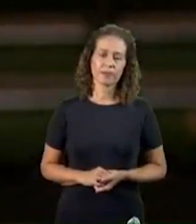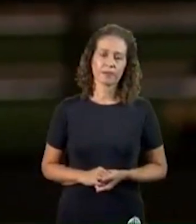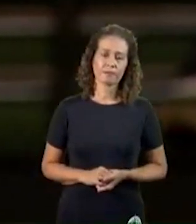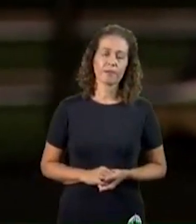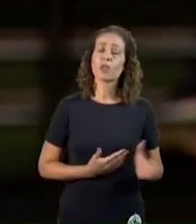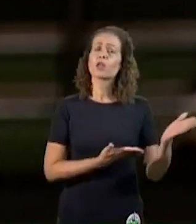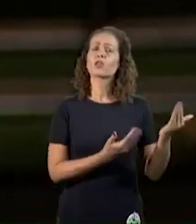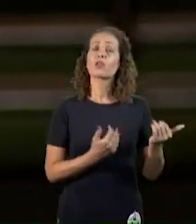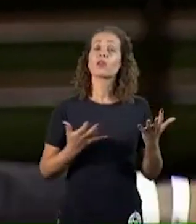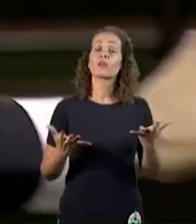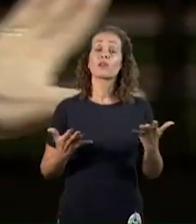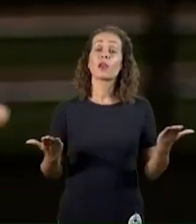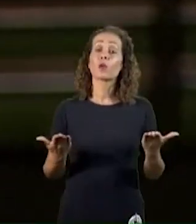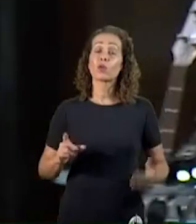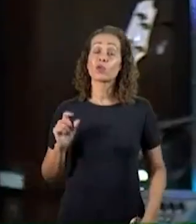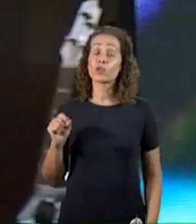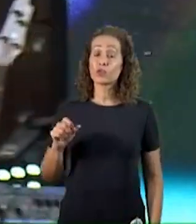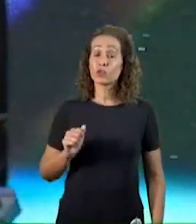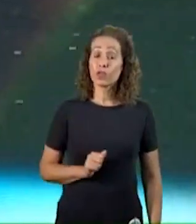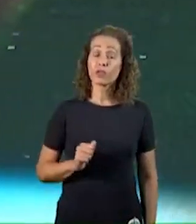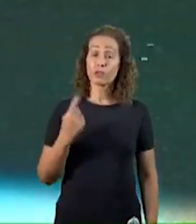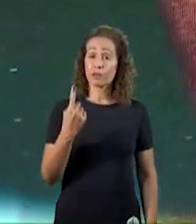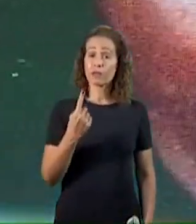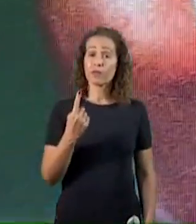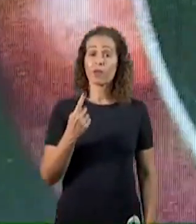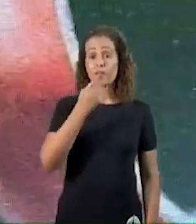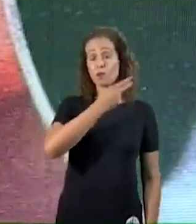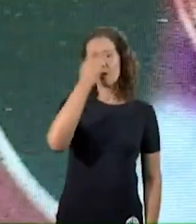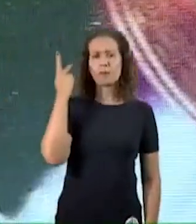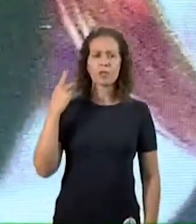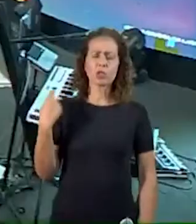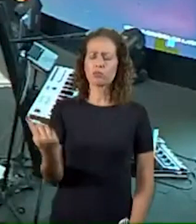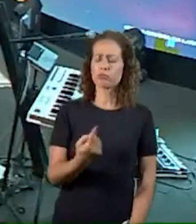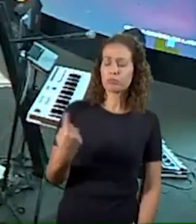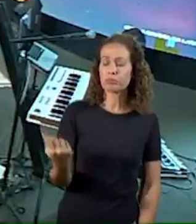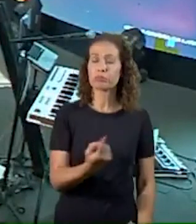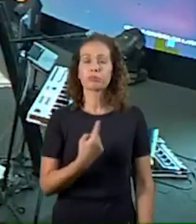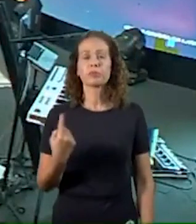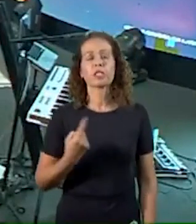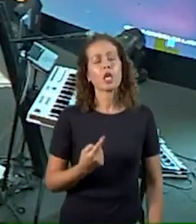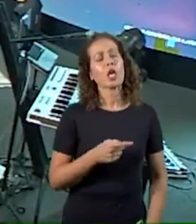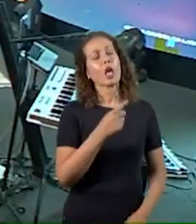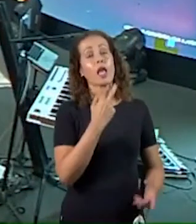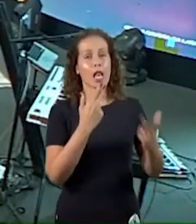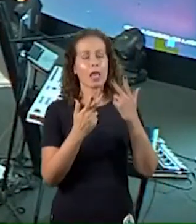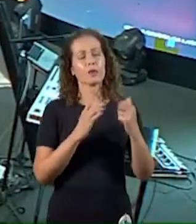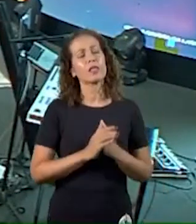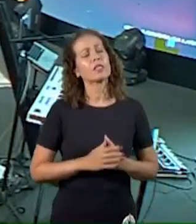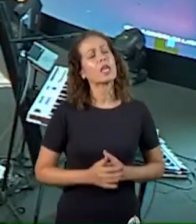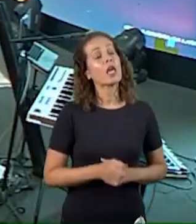Sabe o que jovem quer hoje, gente? Que vem alguém rodopiando. Eis de covas, que eu te digo, é